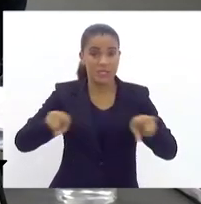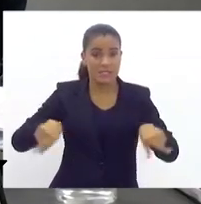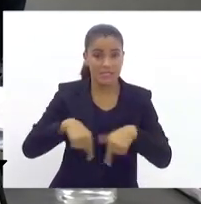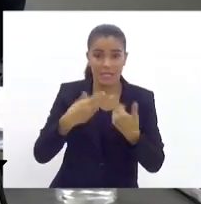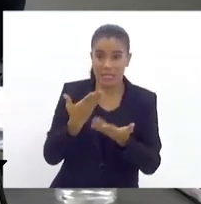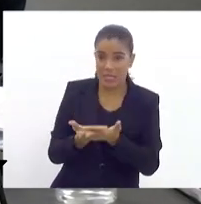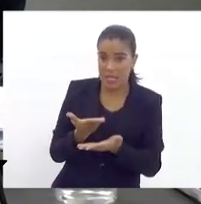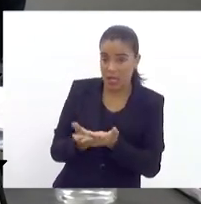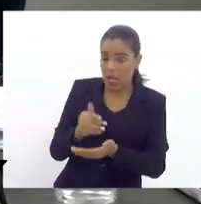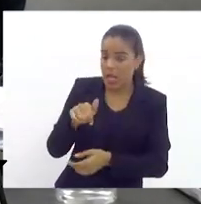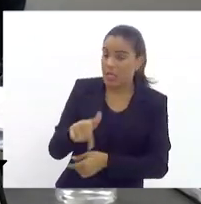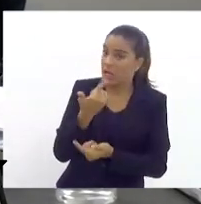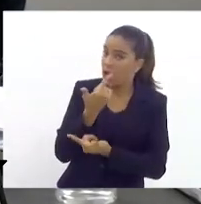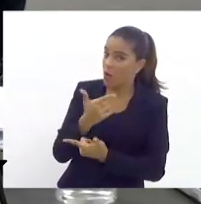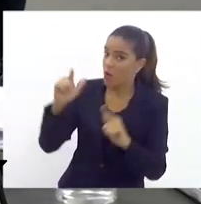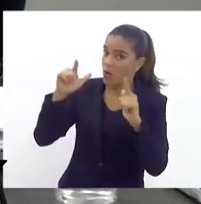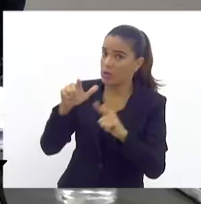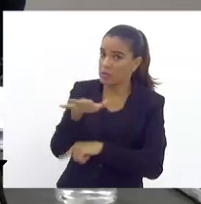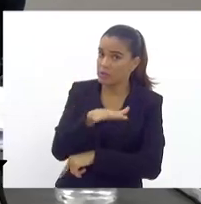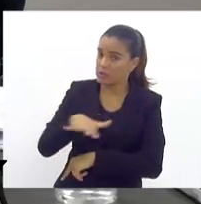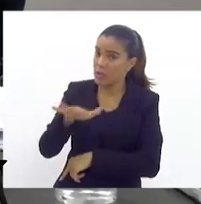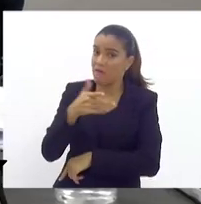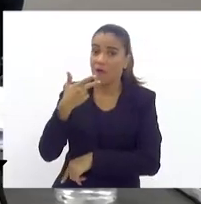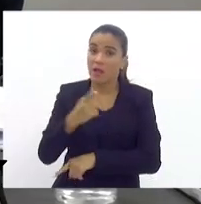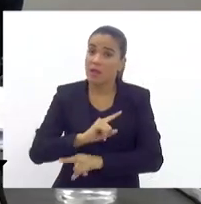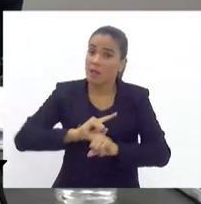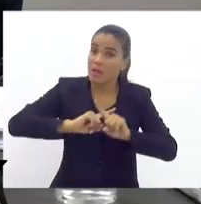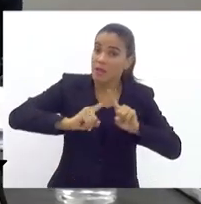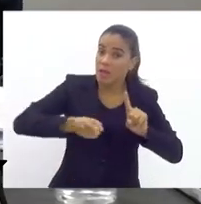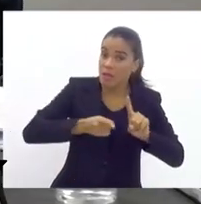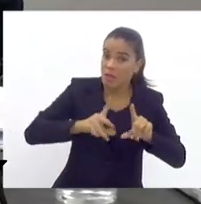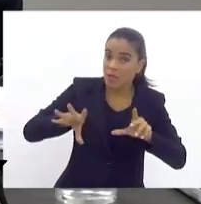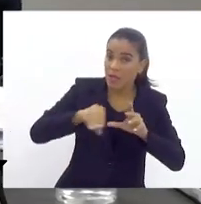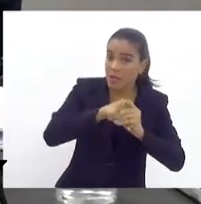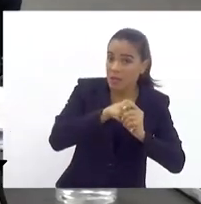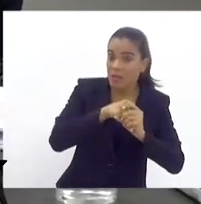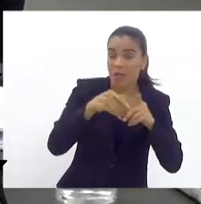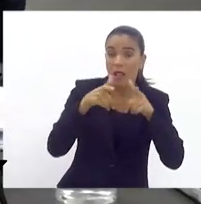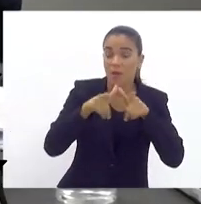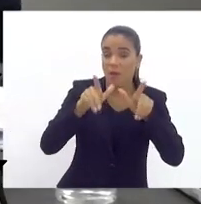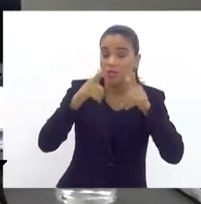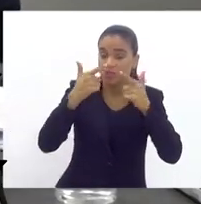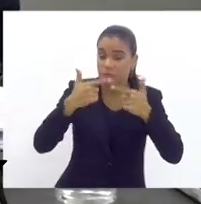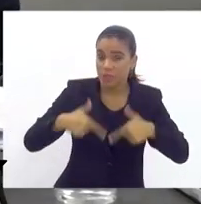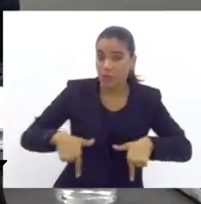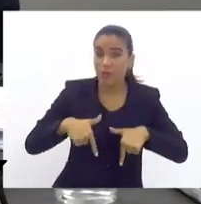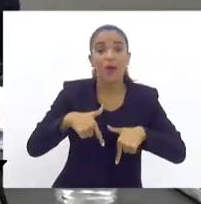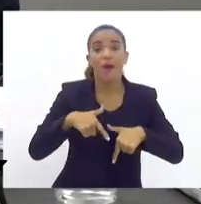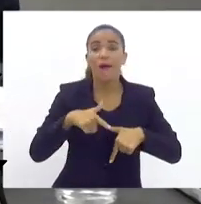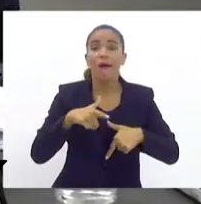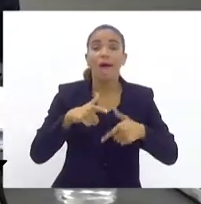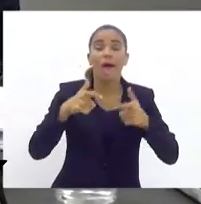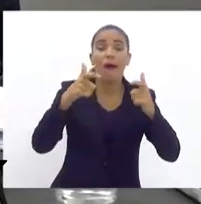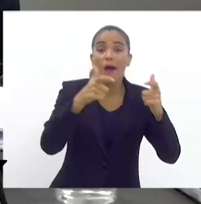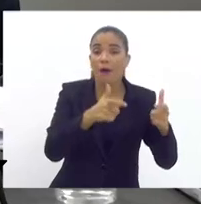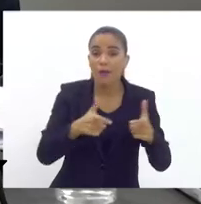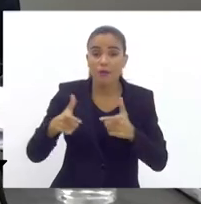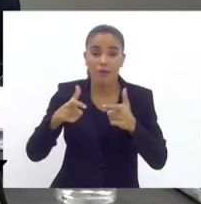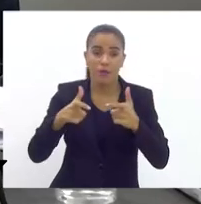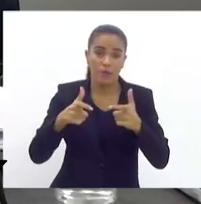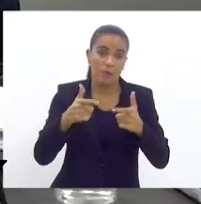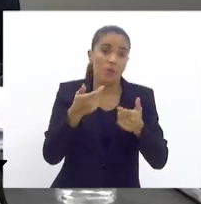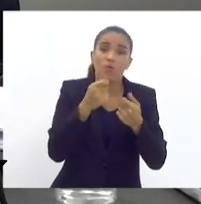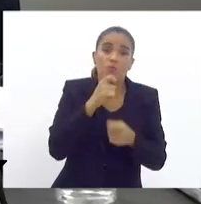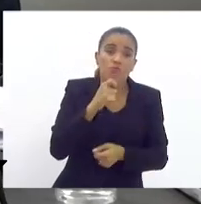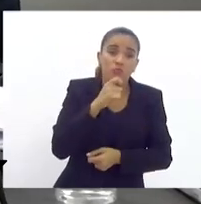aulas. Aqui não, aqui a gente está falando do impedimento da inserção e aplicação da linguagem neutra, que não existe